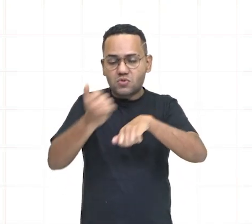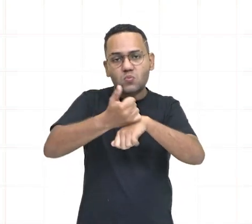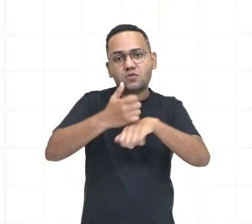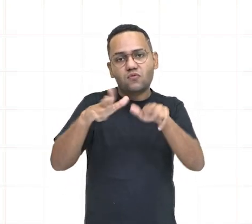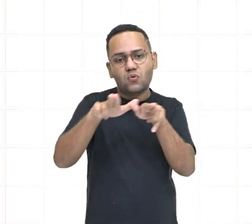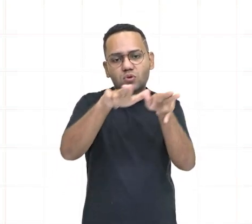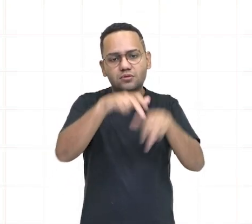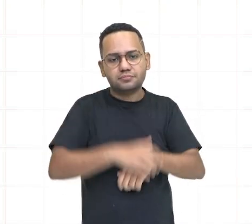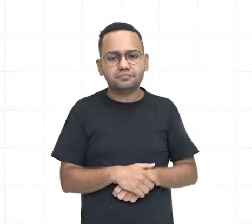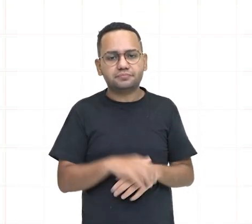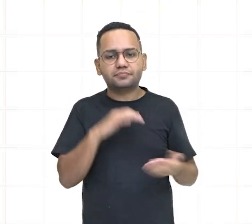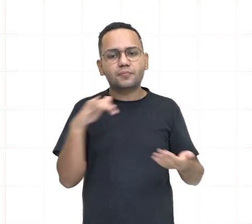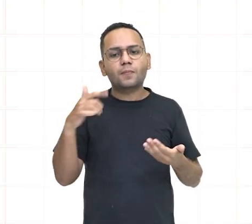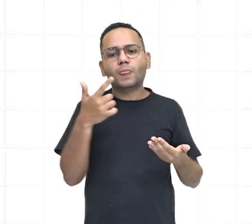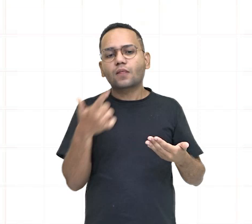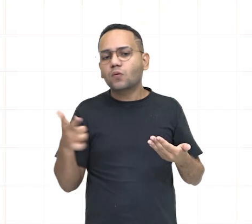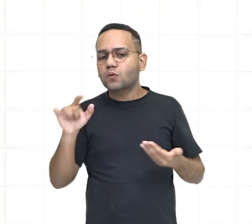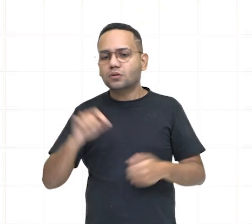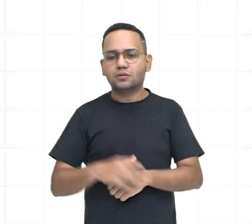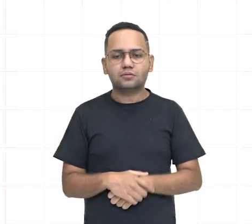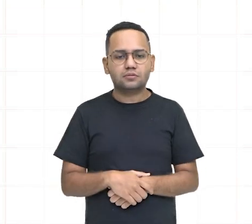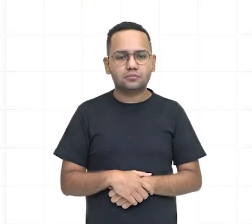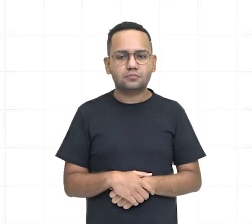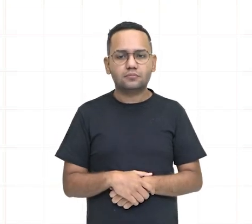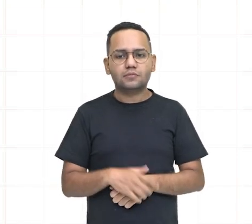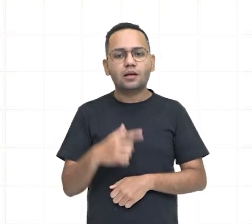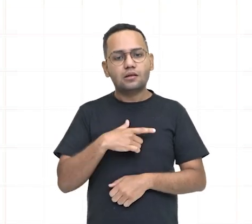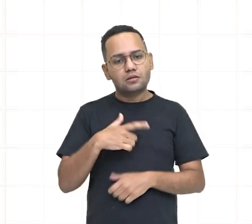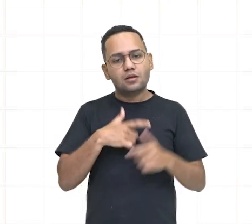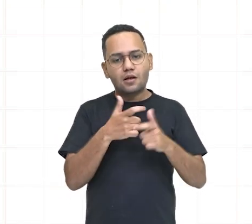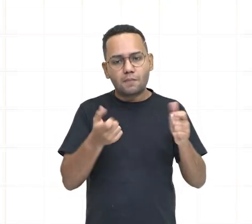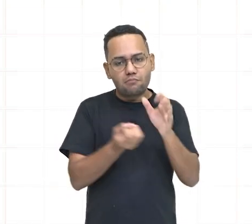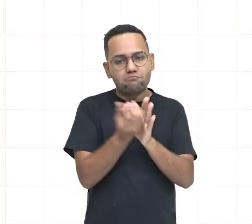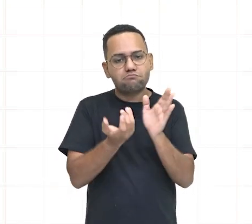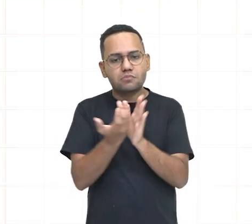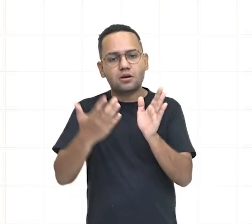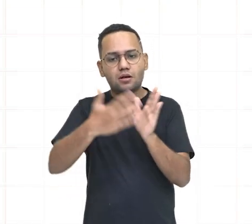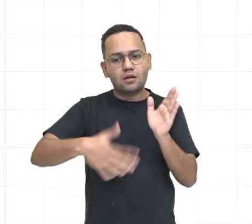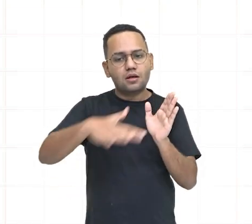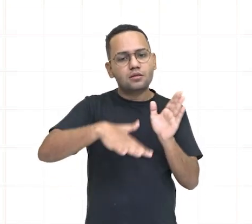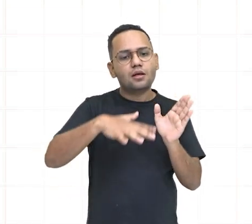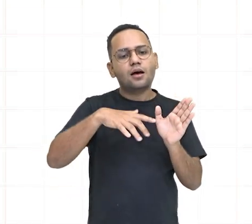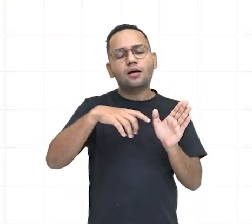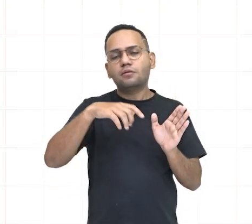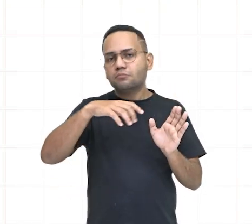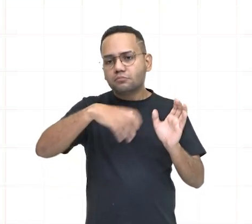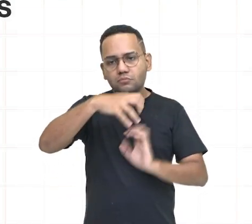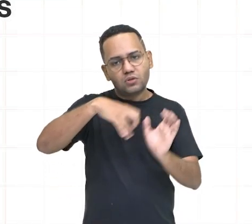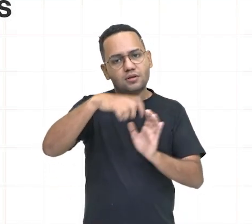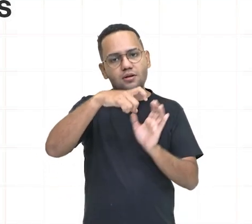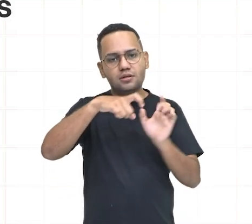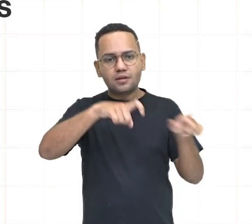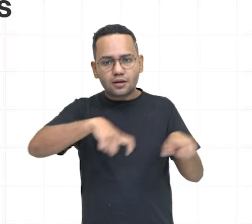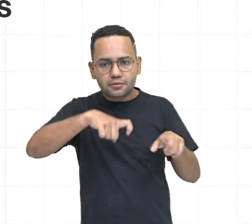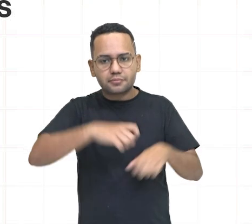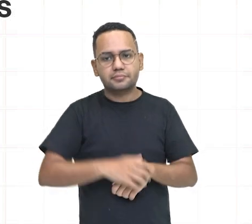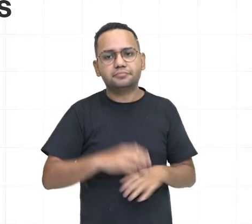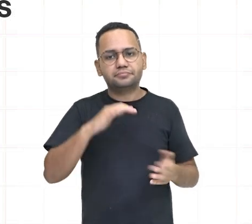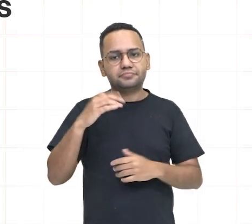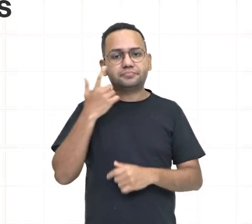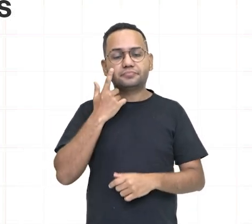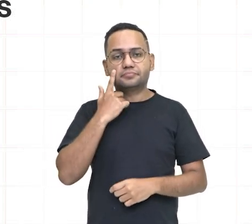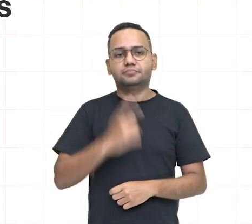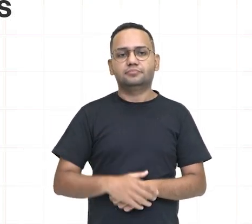produtividade. E isso é a revolução agrícola. E aí nós temos mais alguns detalhes aqui